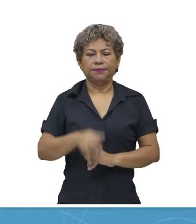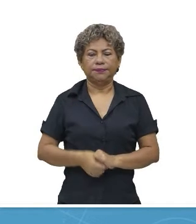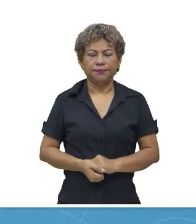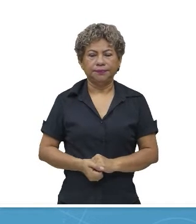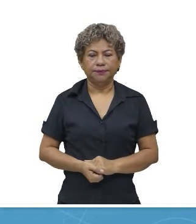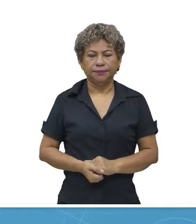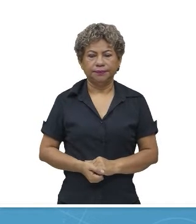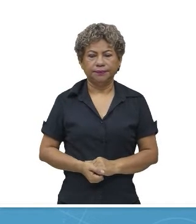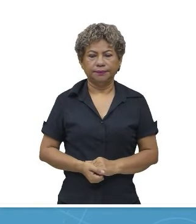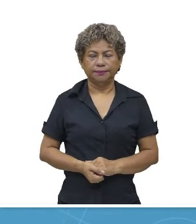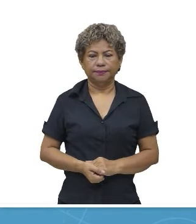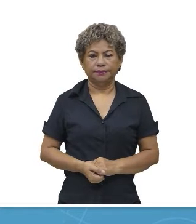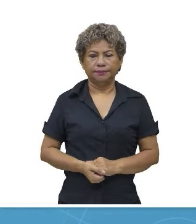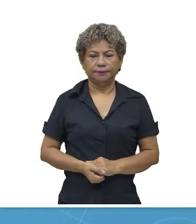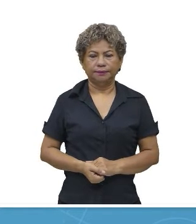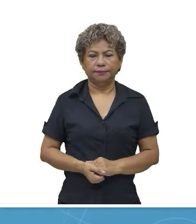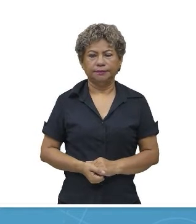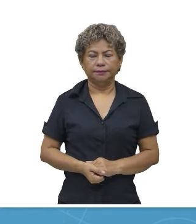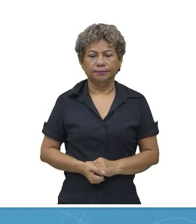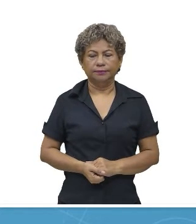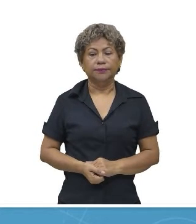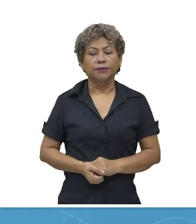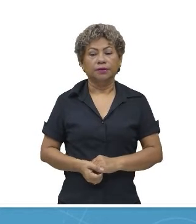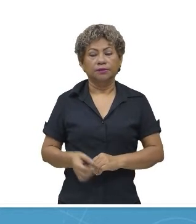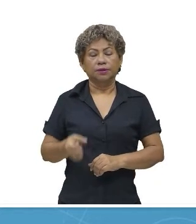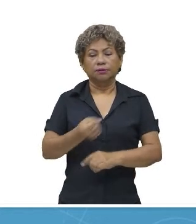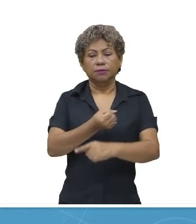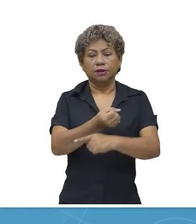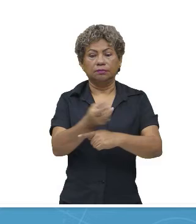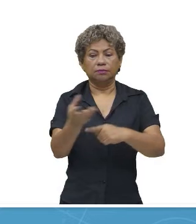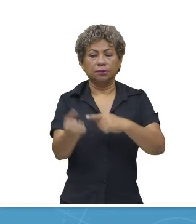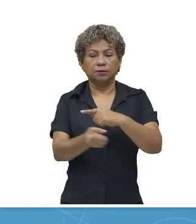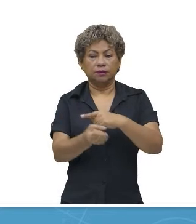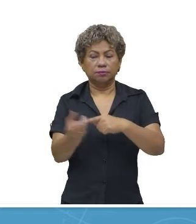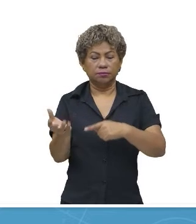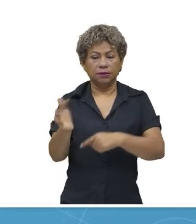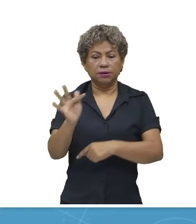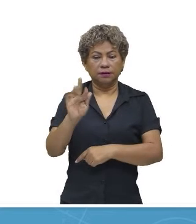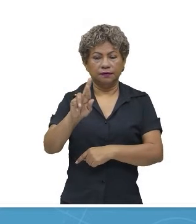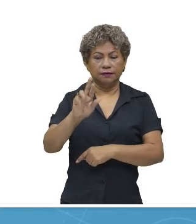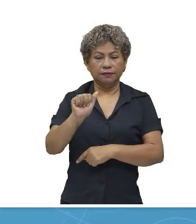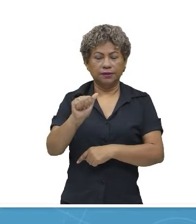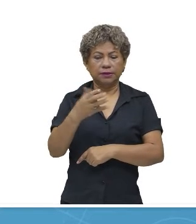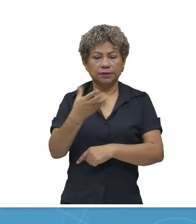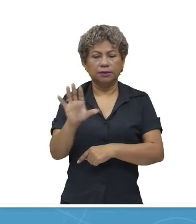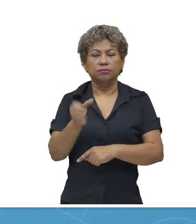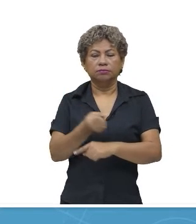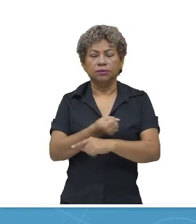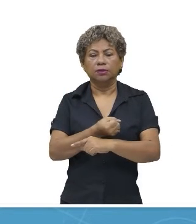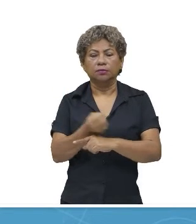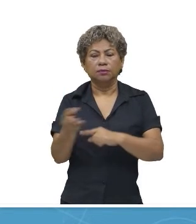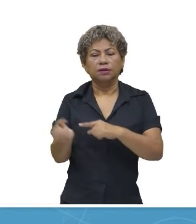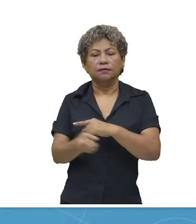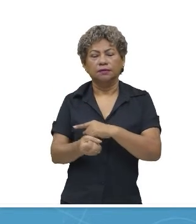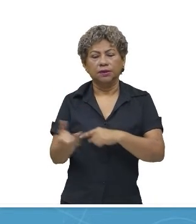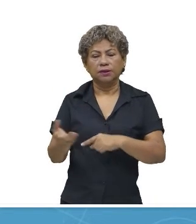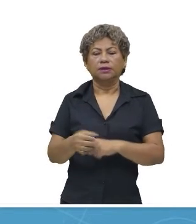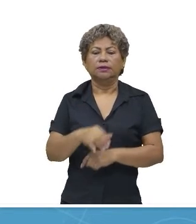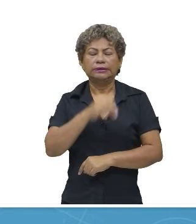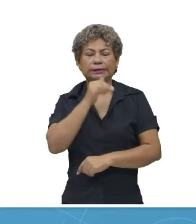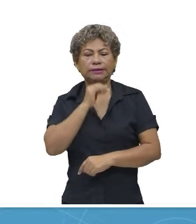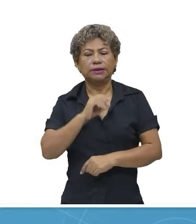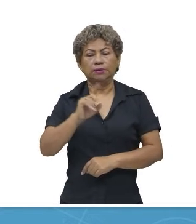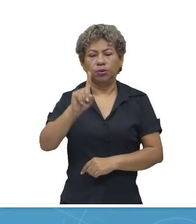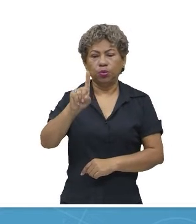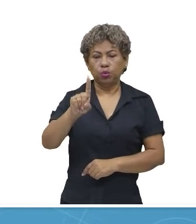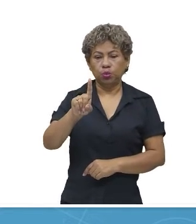eu vou transformar ele numa fração, onde o denominador é 1 e o numerador passa